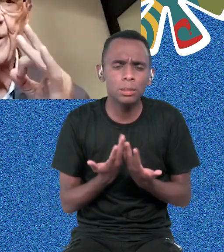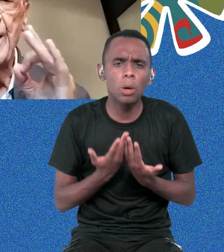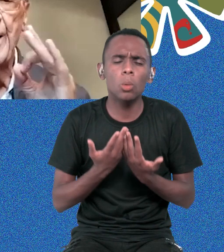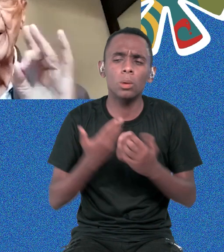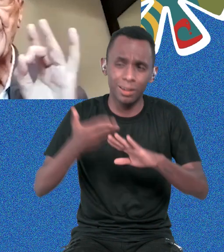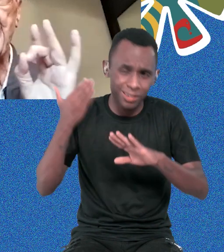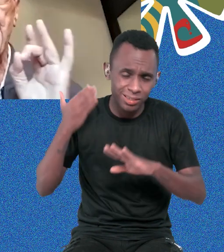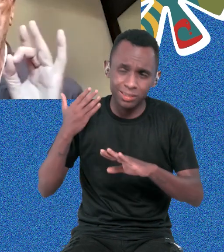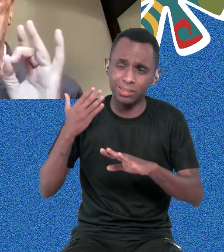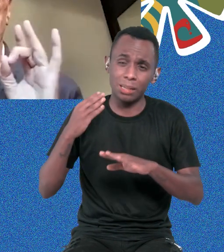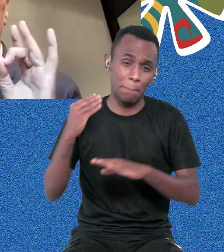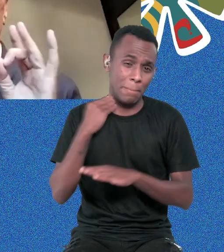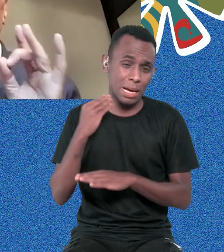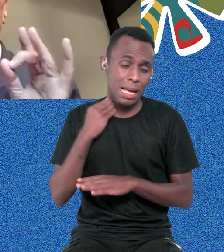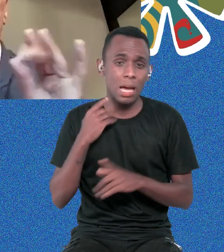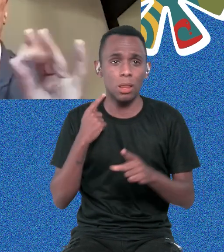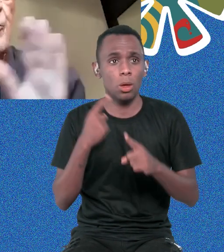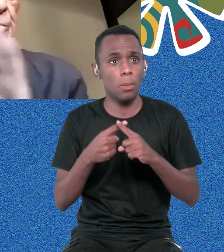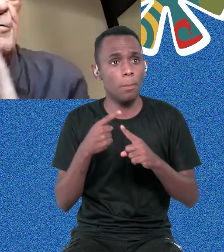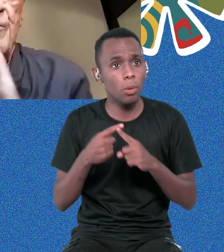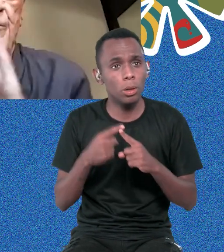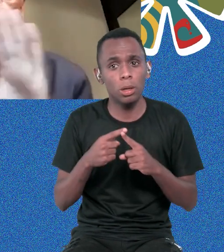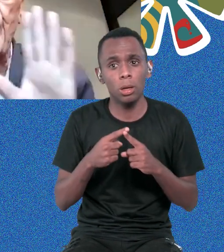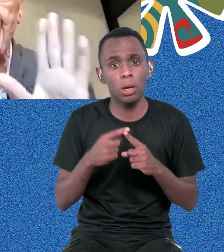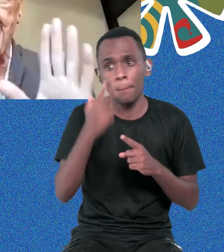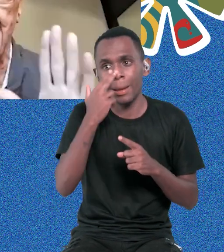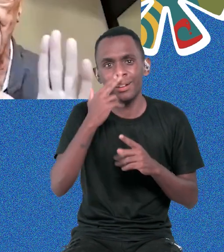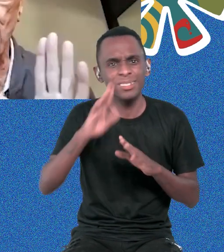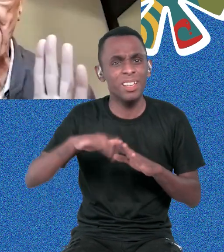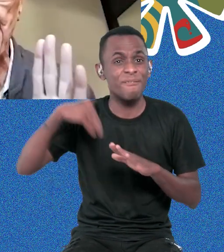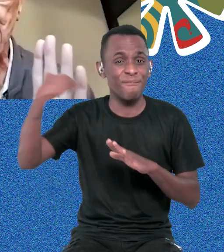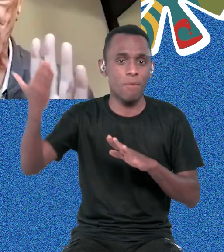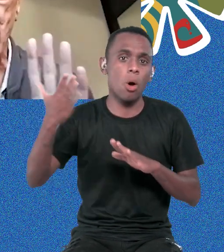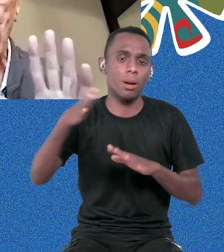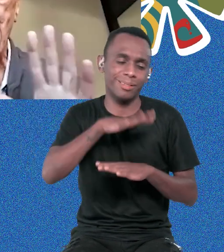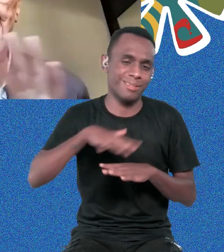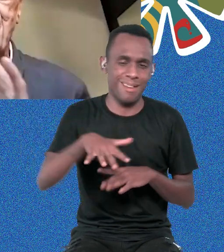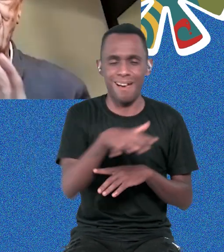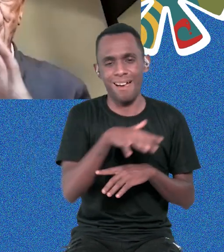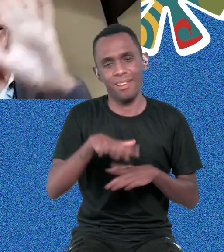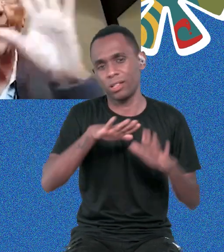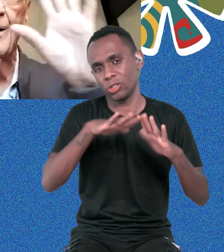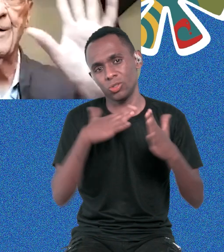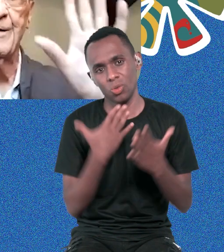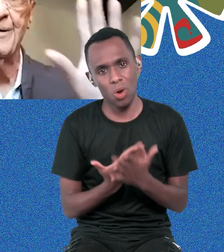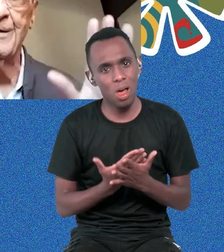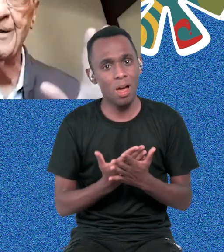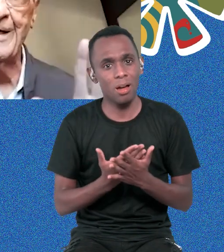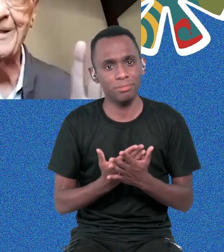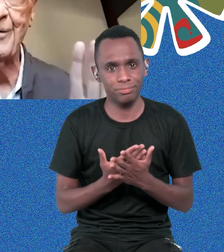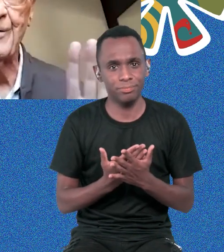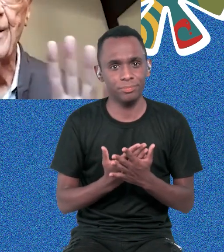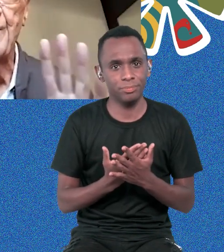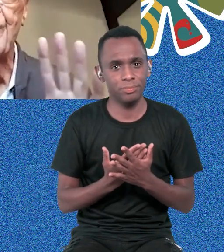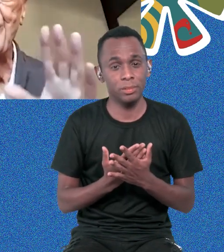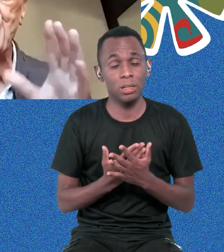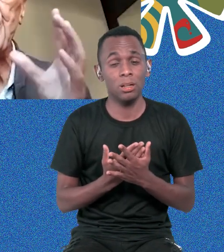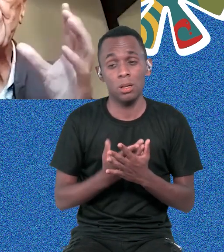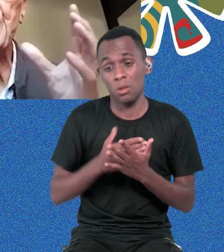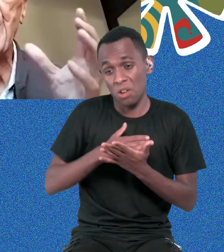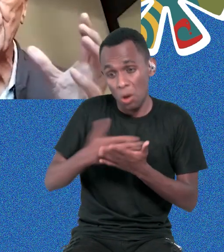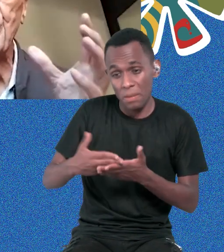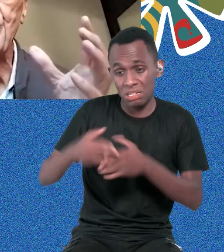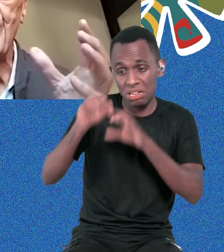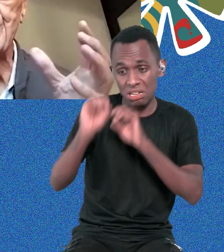sentido. Ele é um fora do espaço. Ele é fora da nação.